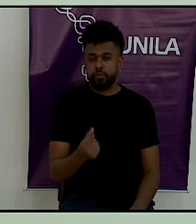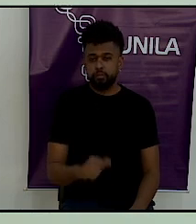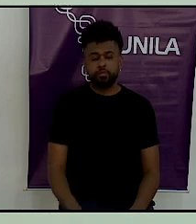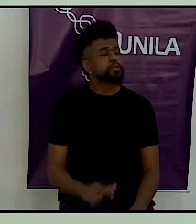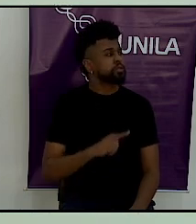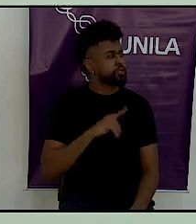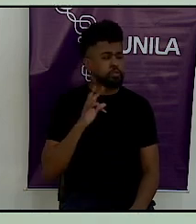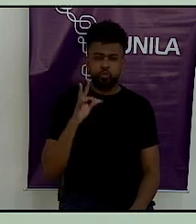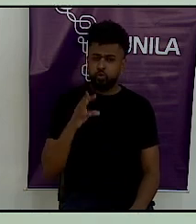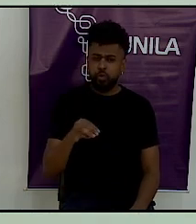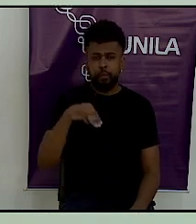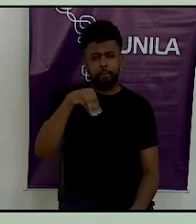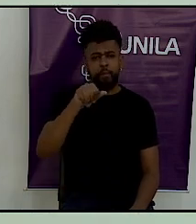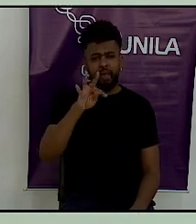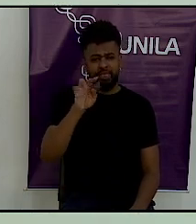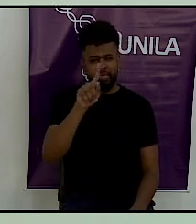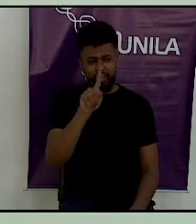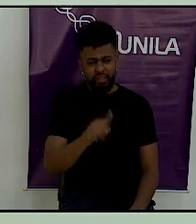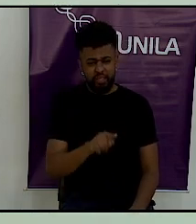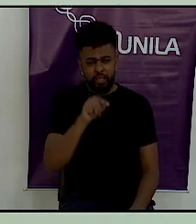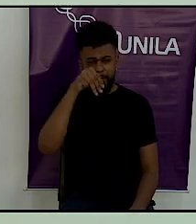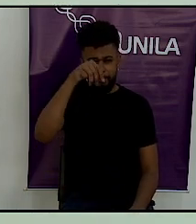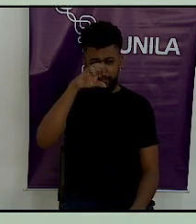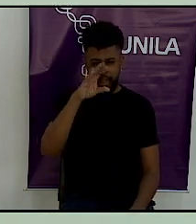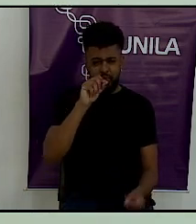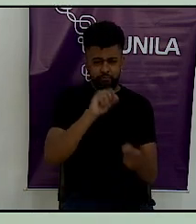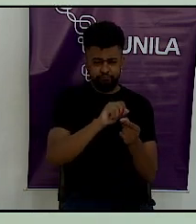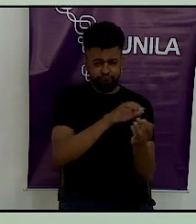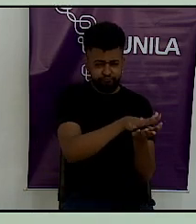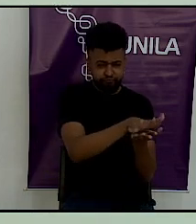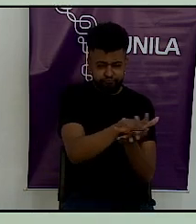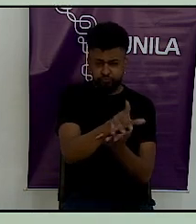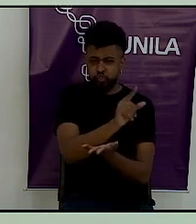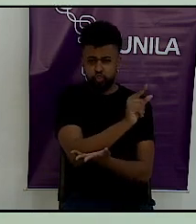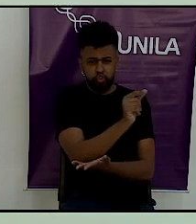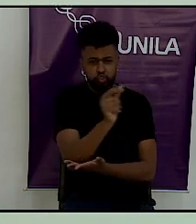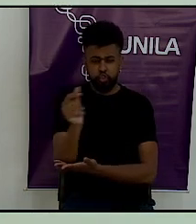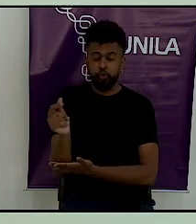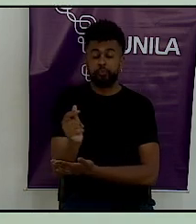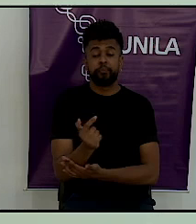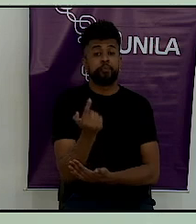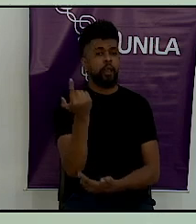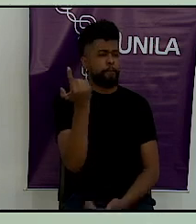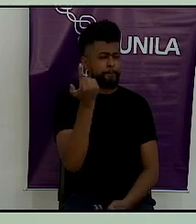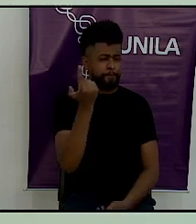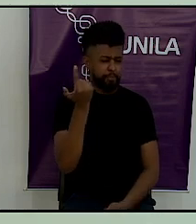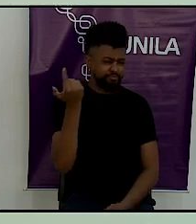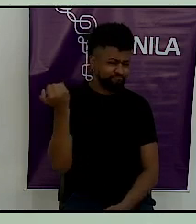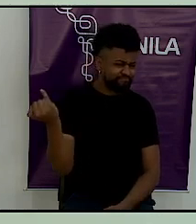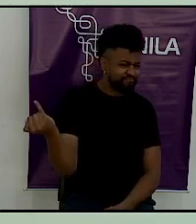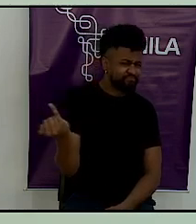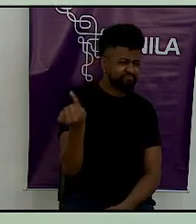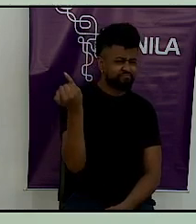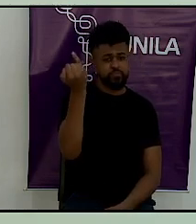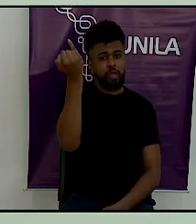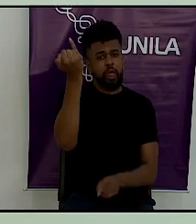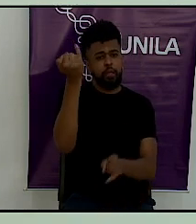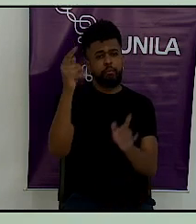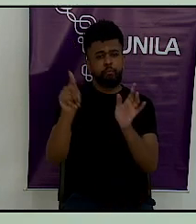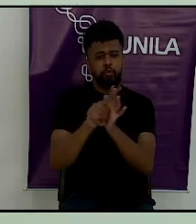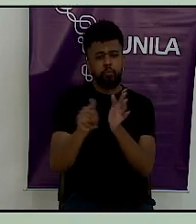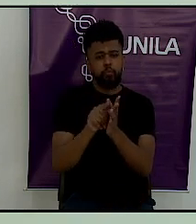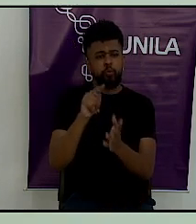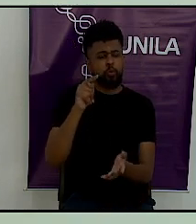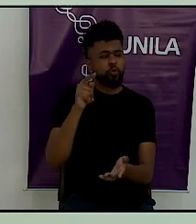as matrizes que o MEC faz essa repartição de recursos. A primeira e mais importante é essa matriz de custeio